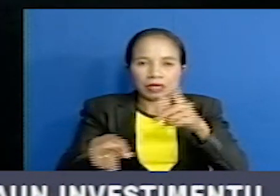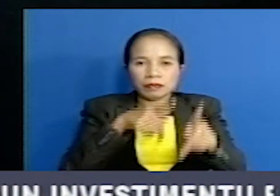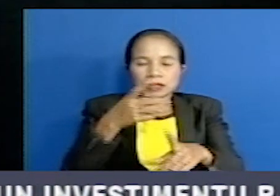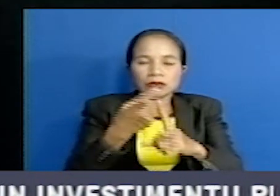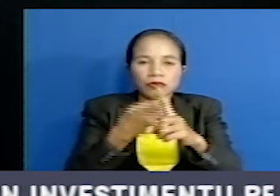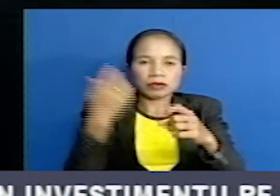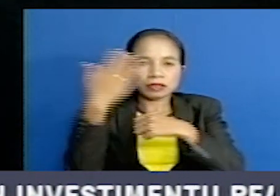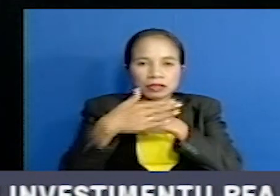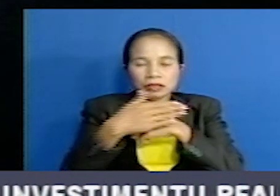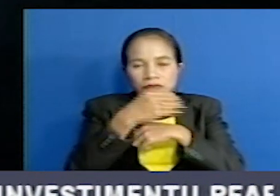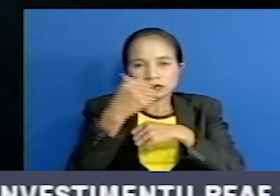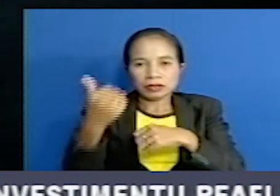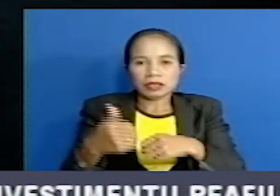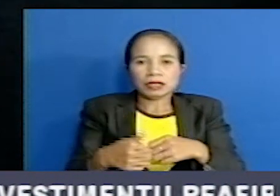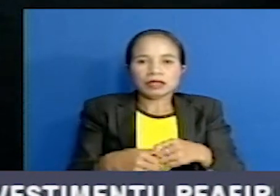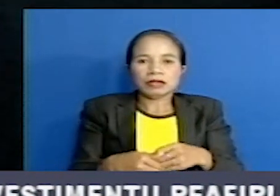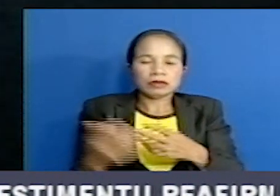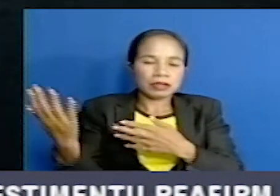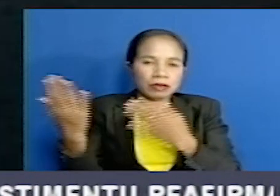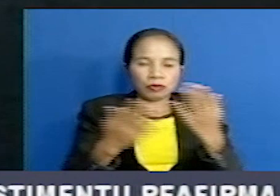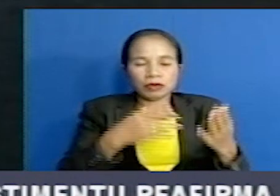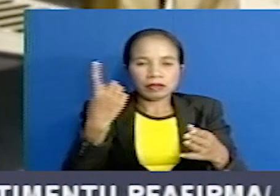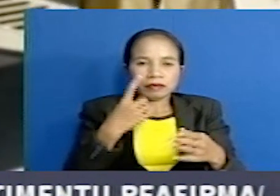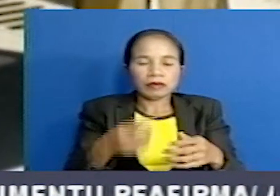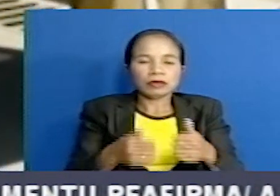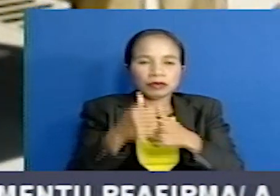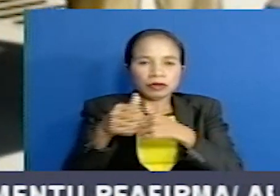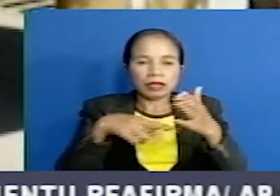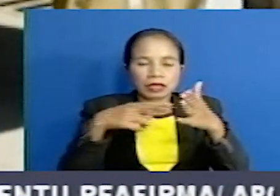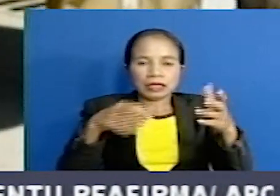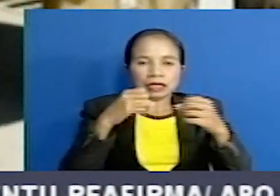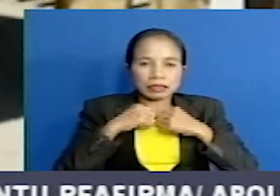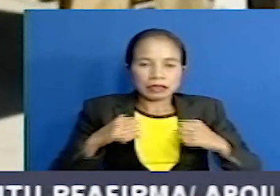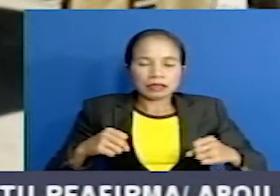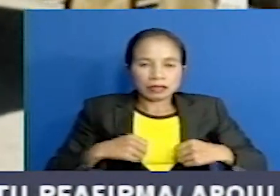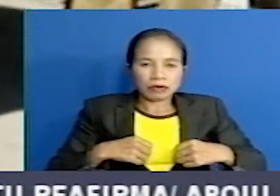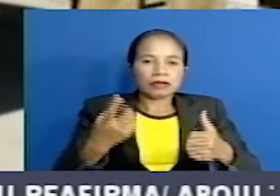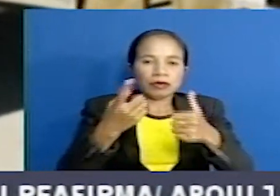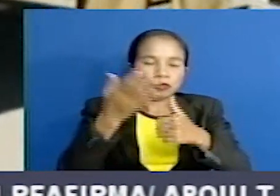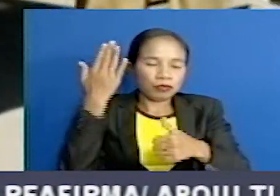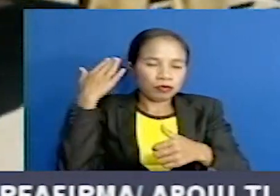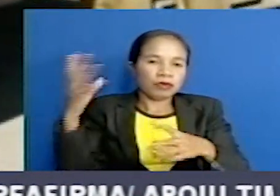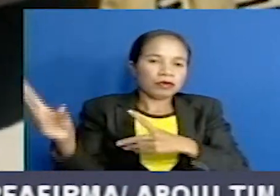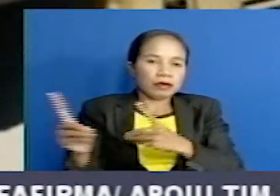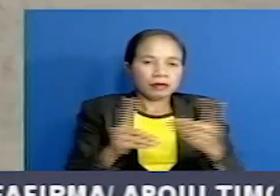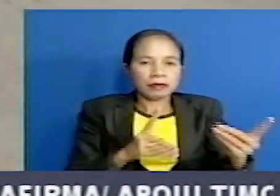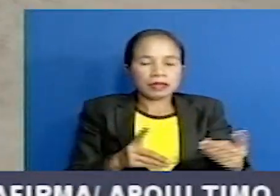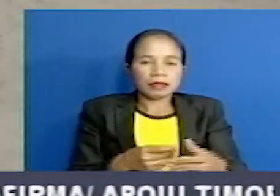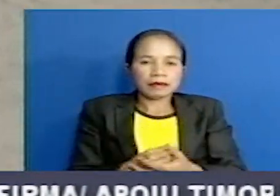mais russo estrangeiro, se submete na fatin ter protocolo saúde, nebe antes ne implementa